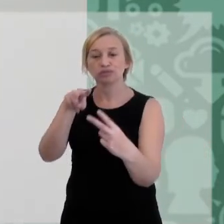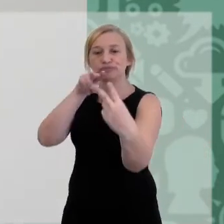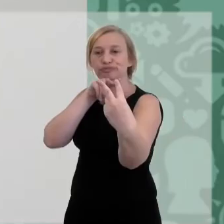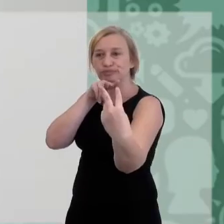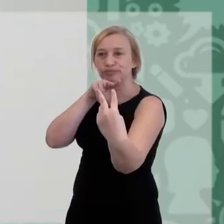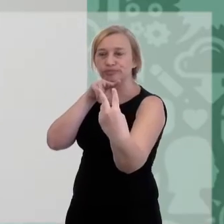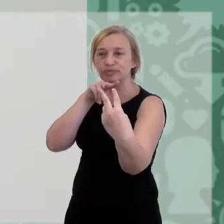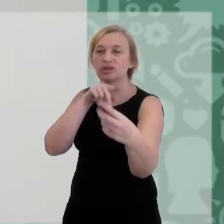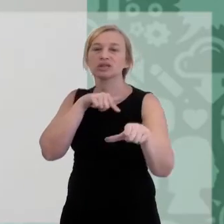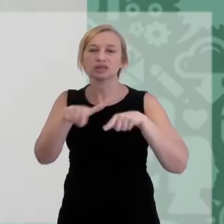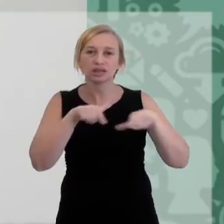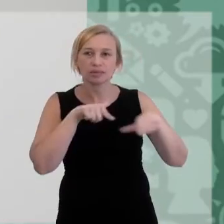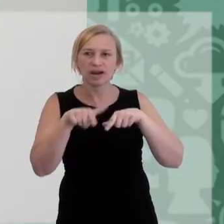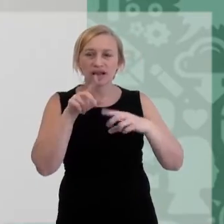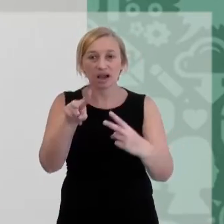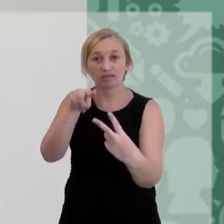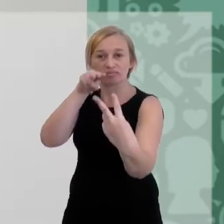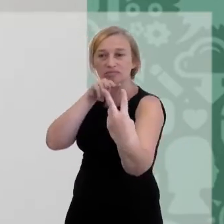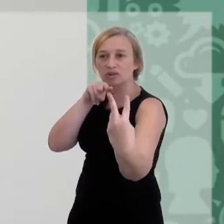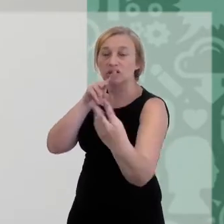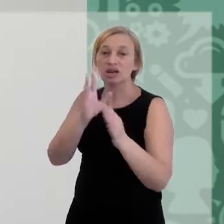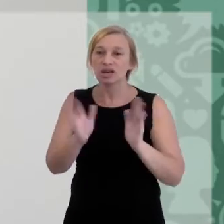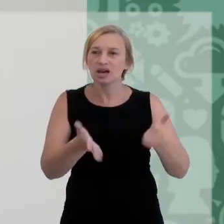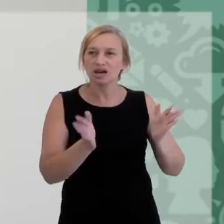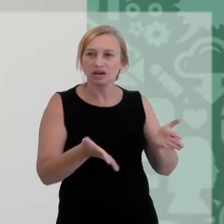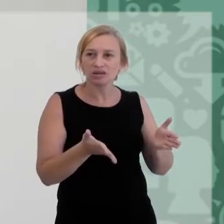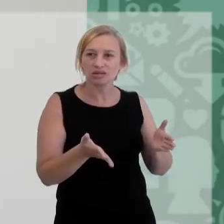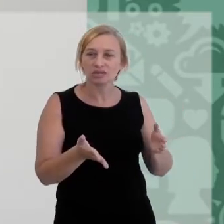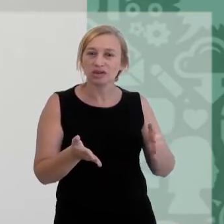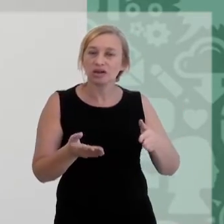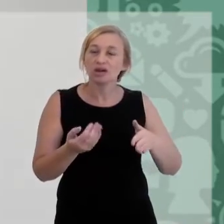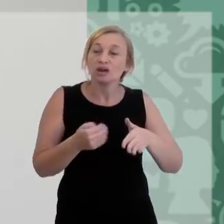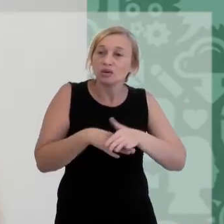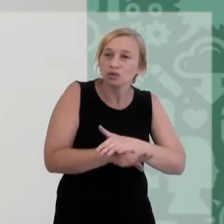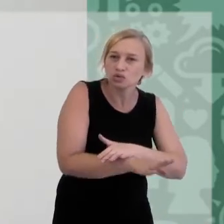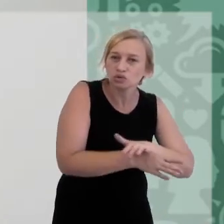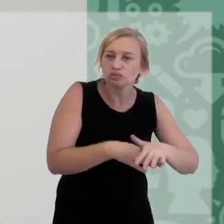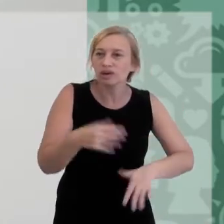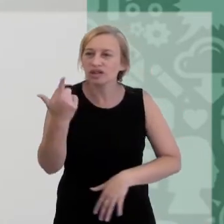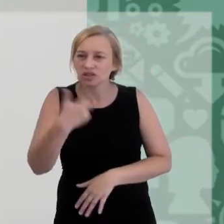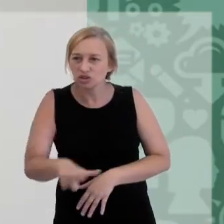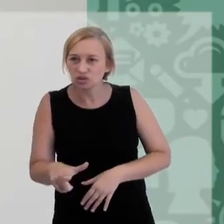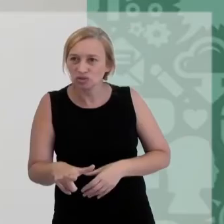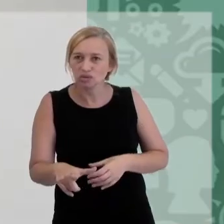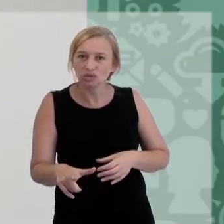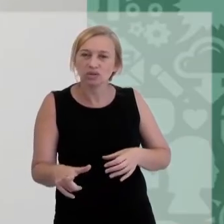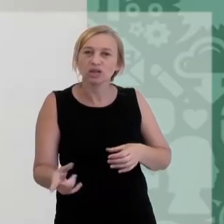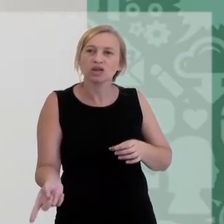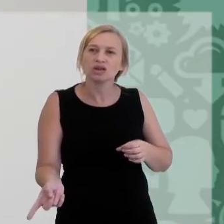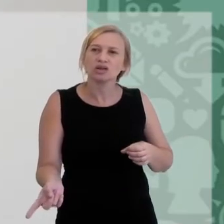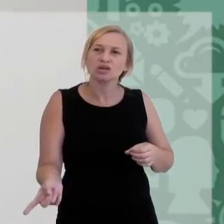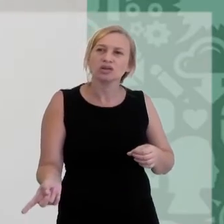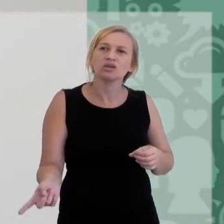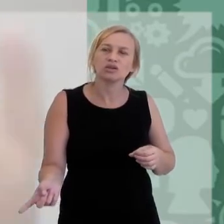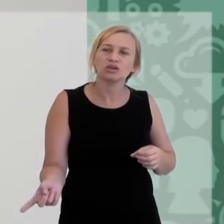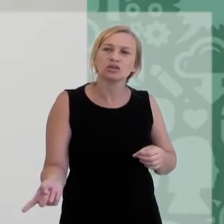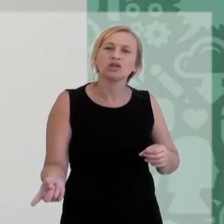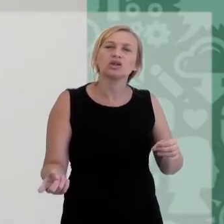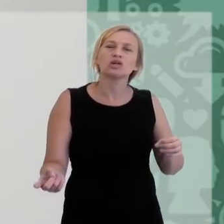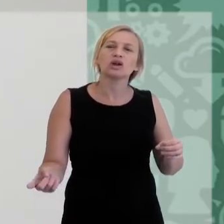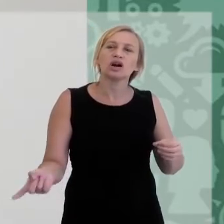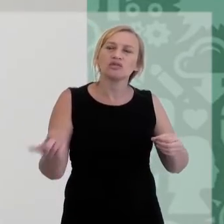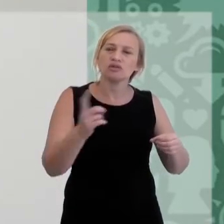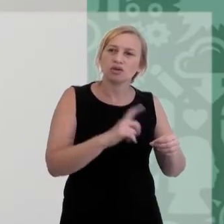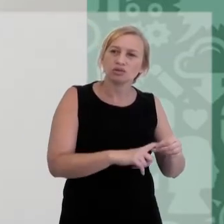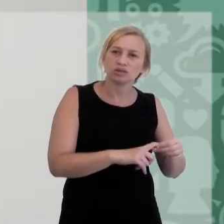né, por videochamada, trabalhar remoto. E agora a gente está tendo que se reacostumar a fazer essa reinserção em todo